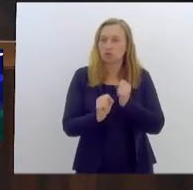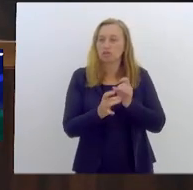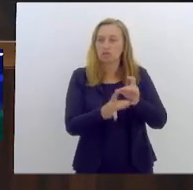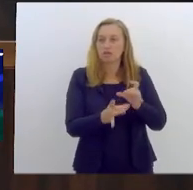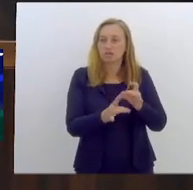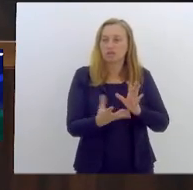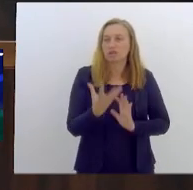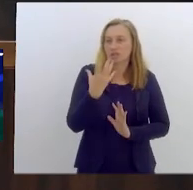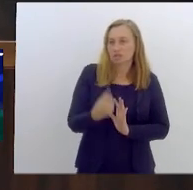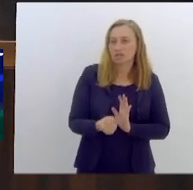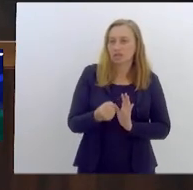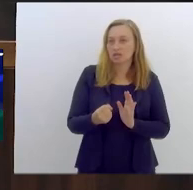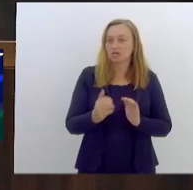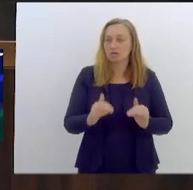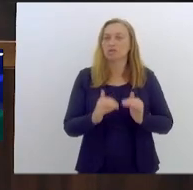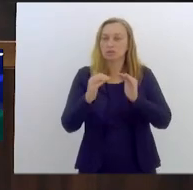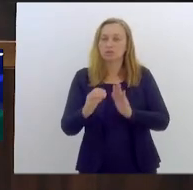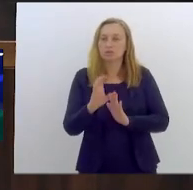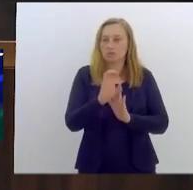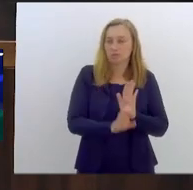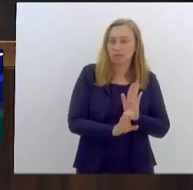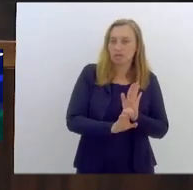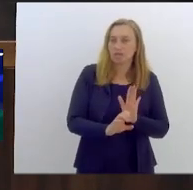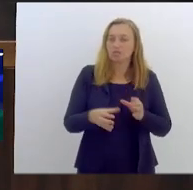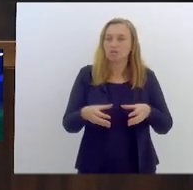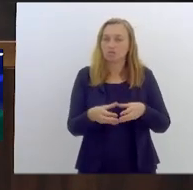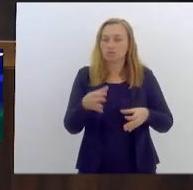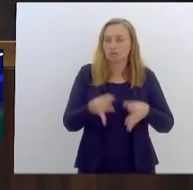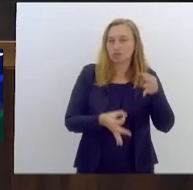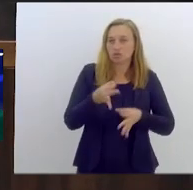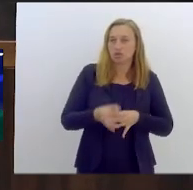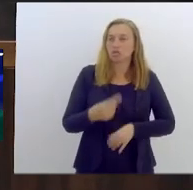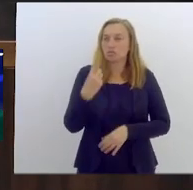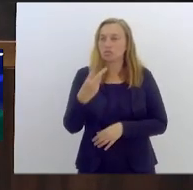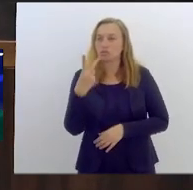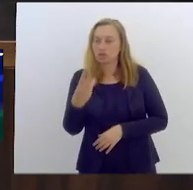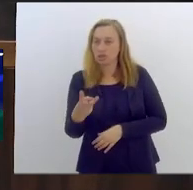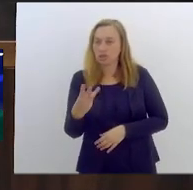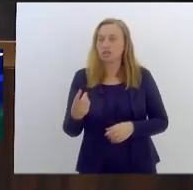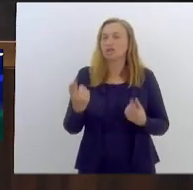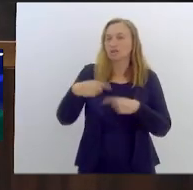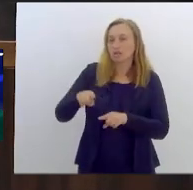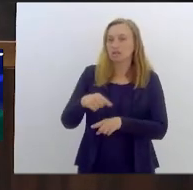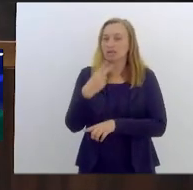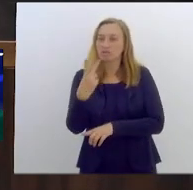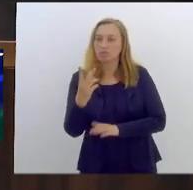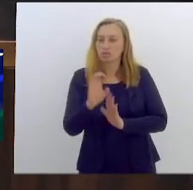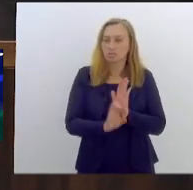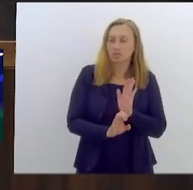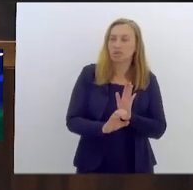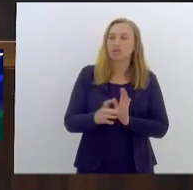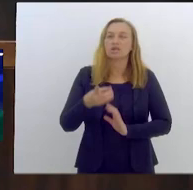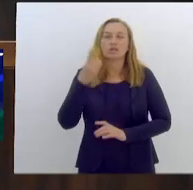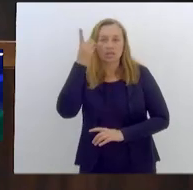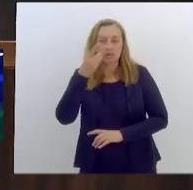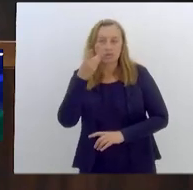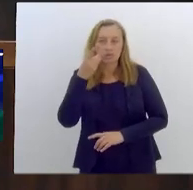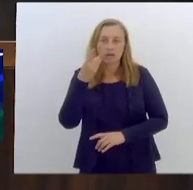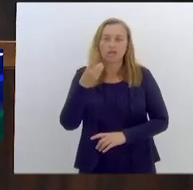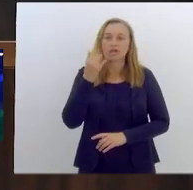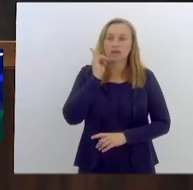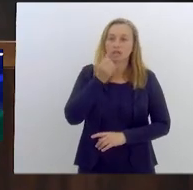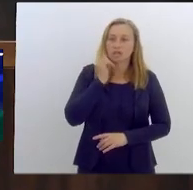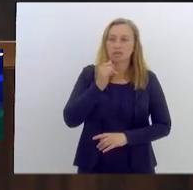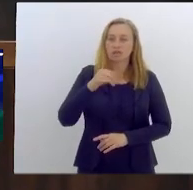da Comissão de Constituição e Justiça, as emendas 1 e 3, e contrárias emenda 2. Relator, deputado Carlos Mink, Bruno Dauari,